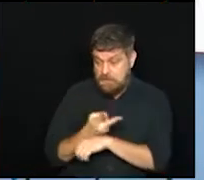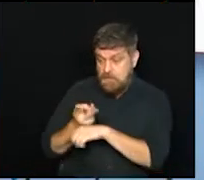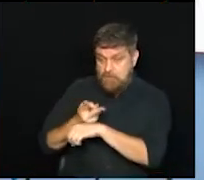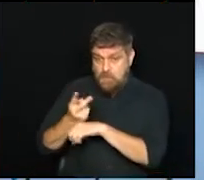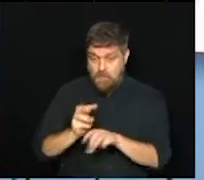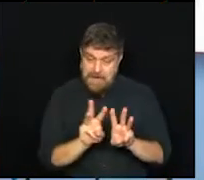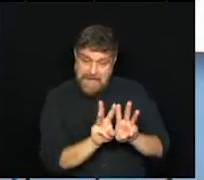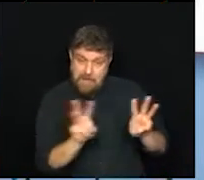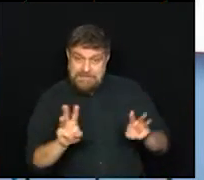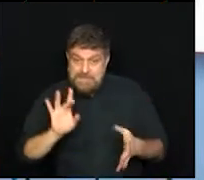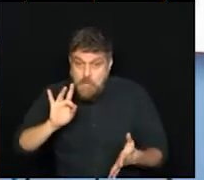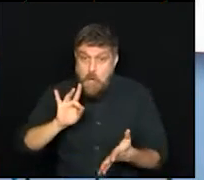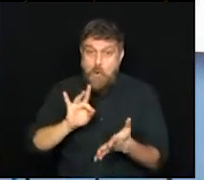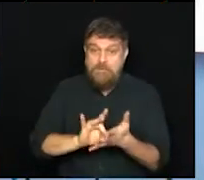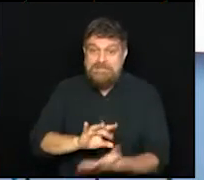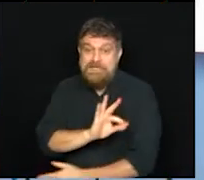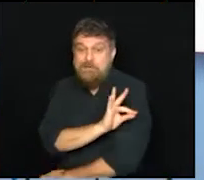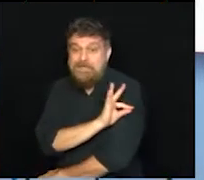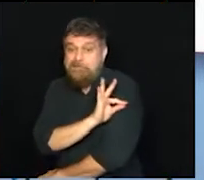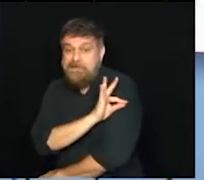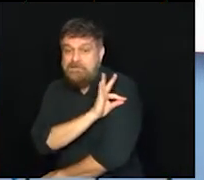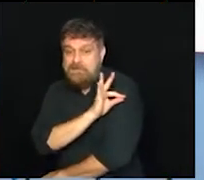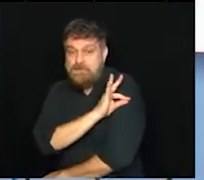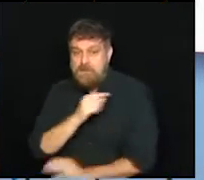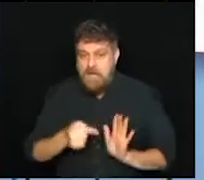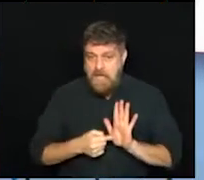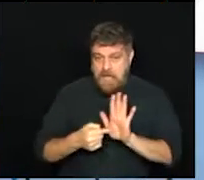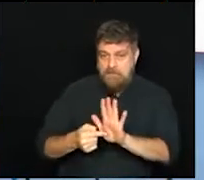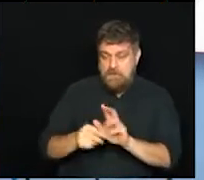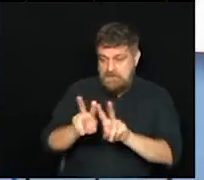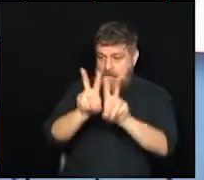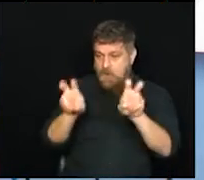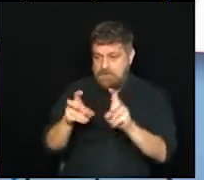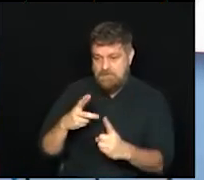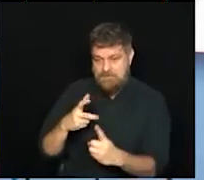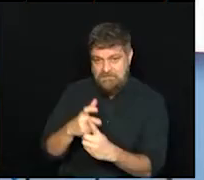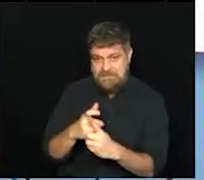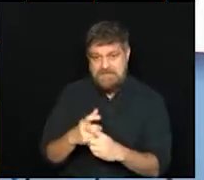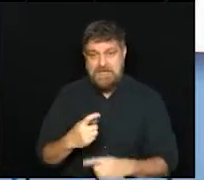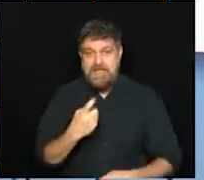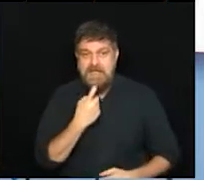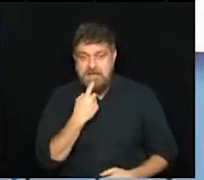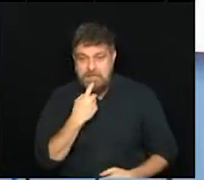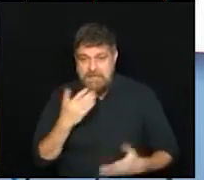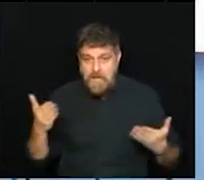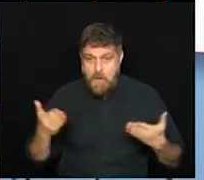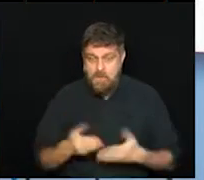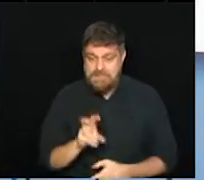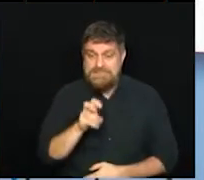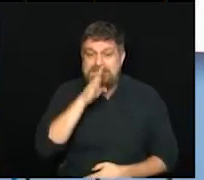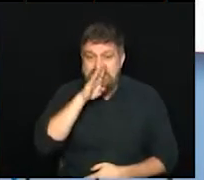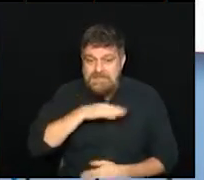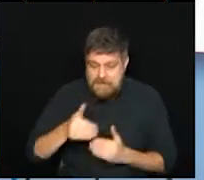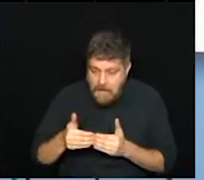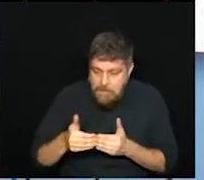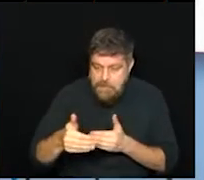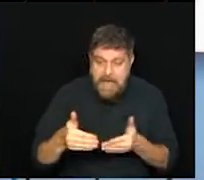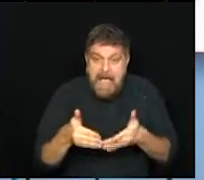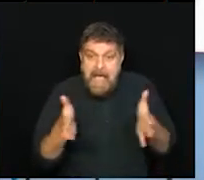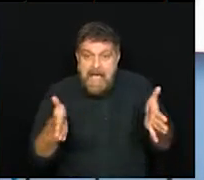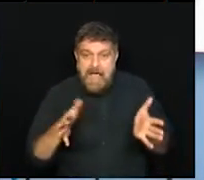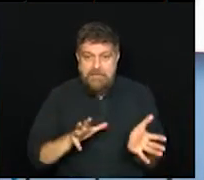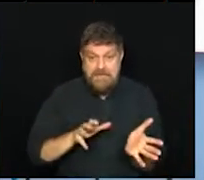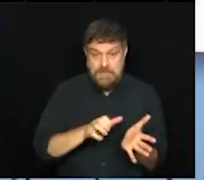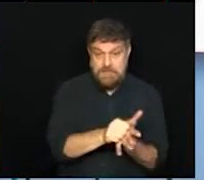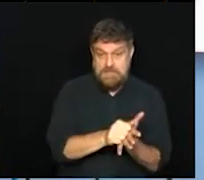o site oficial do município que trata da vacinação. Campinas, hoje, a partir das 5 horas da tarde,